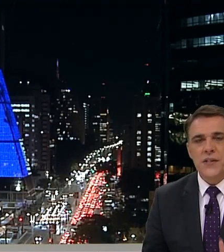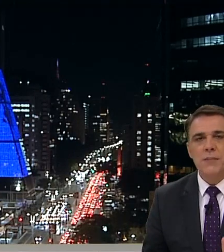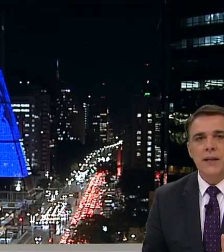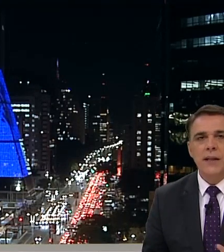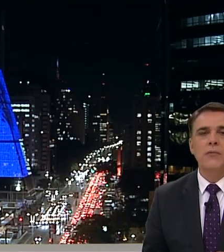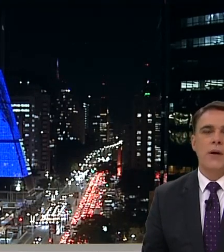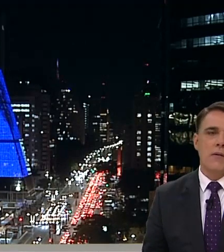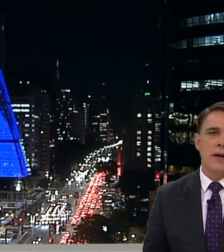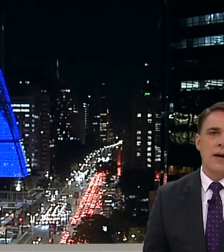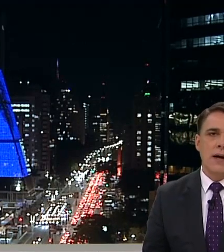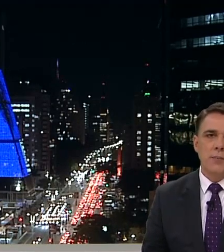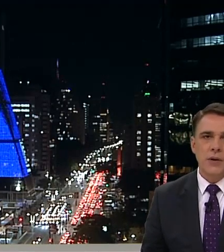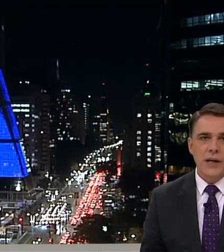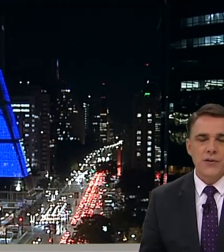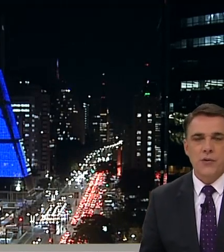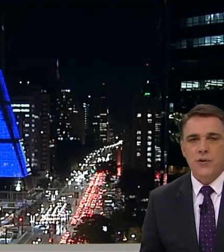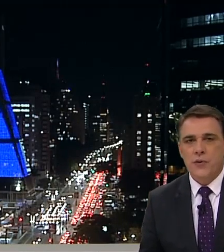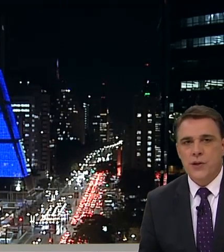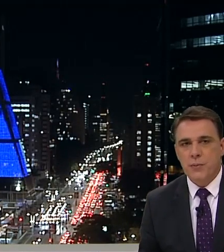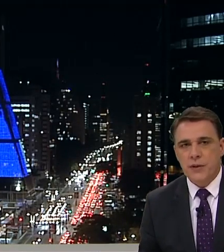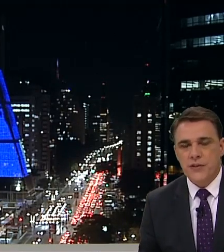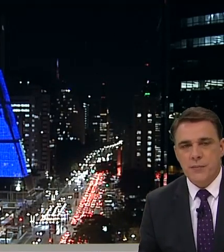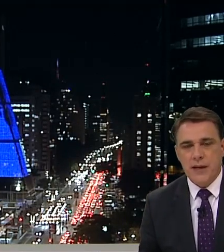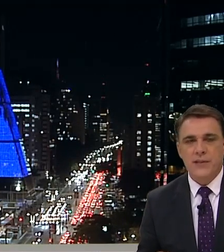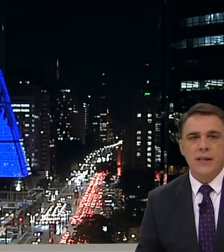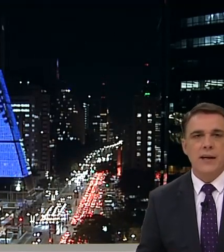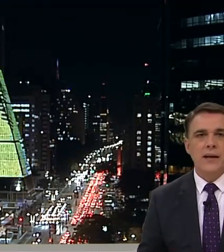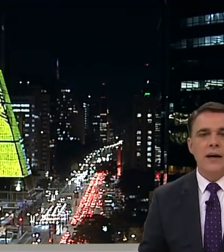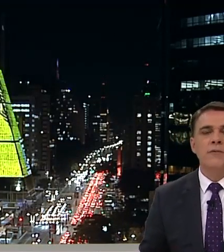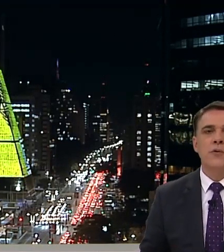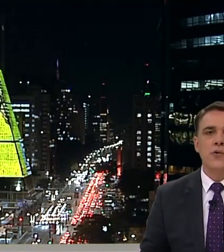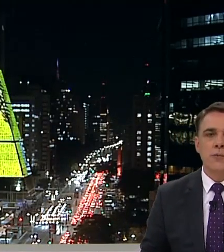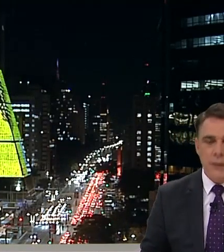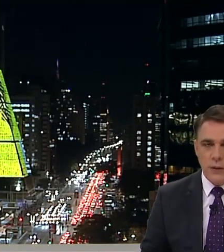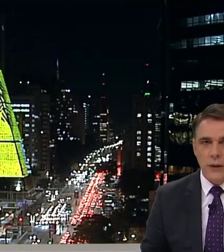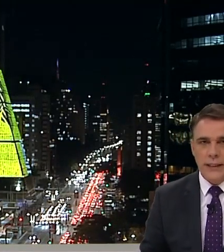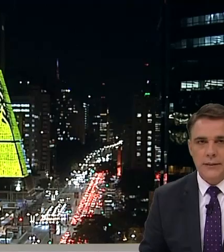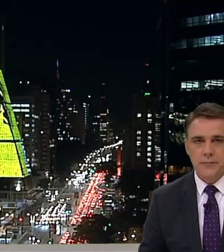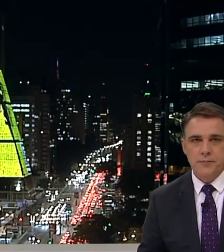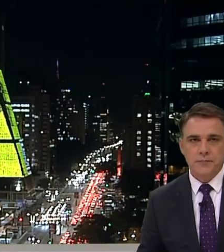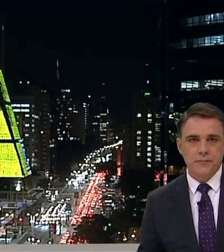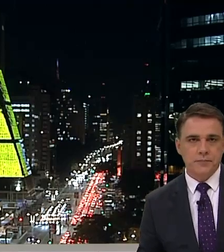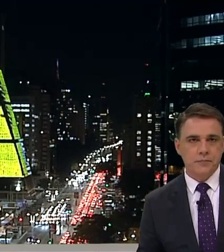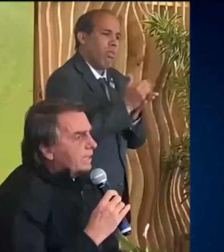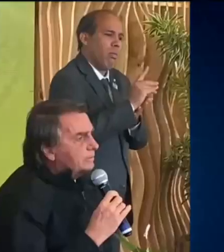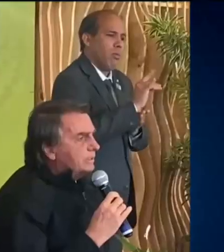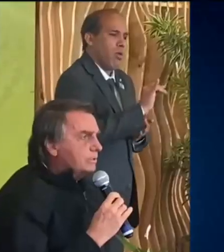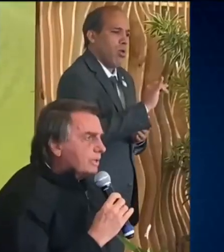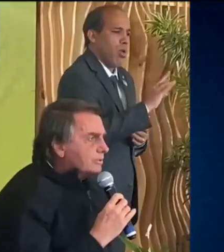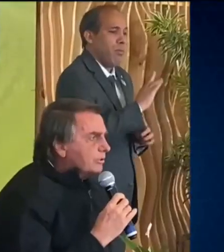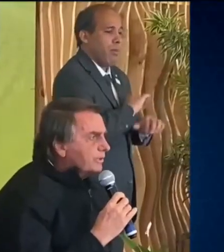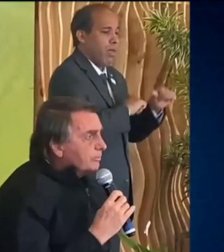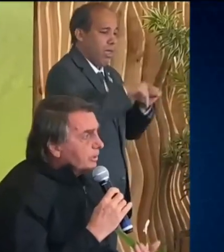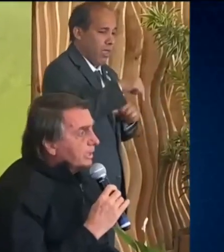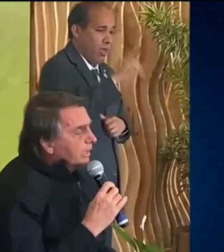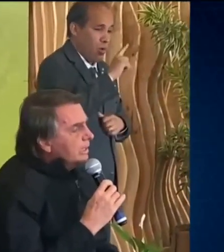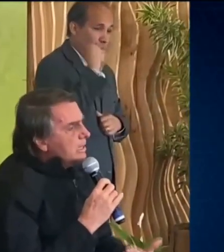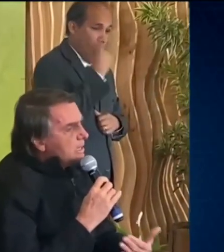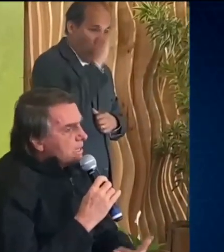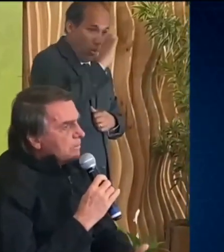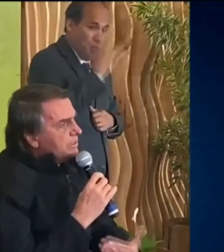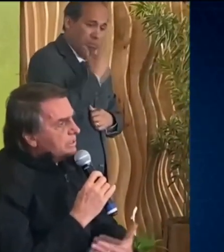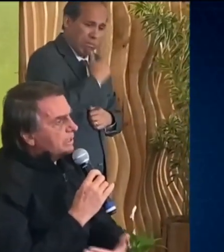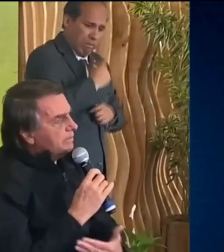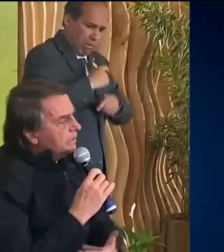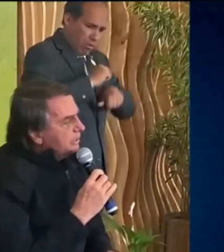ao sistema eleitoral. A reportagem é do nosso correspondente em Brasília, Afonso Marangoni. As declarações de